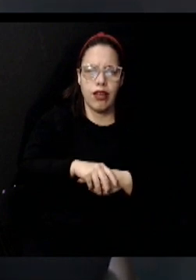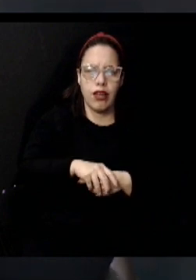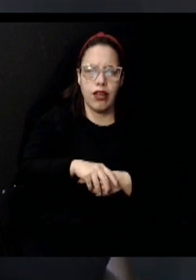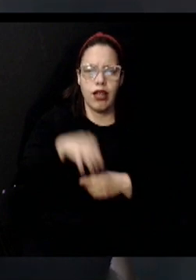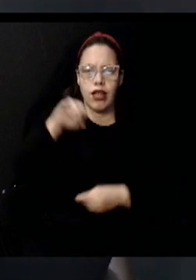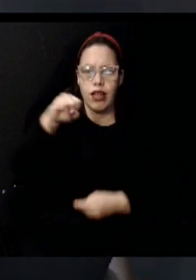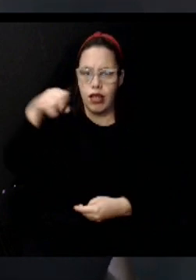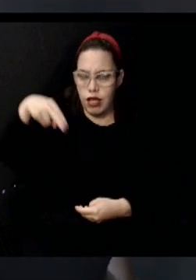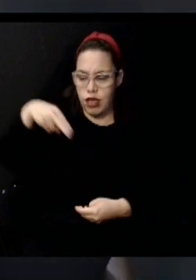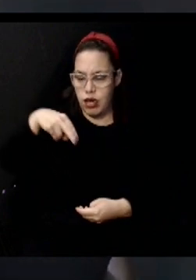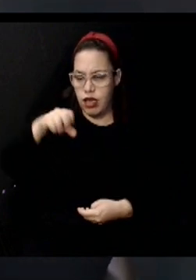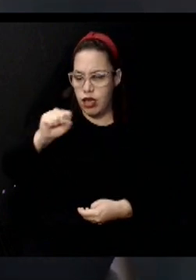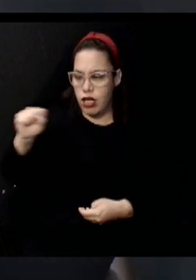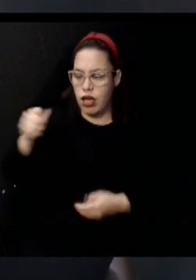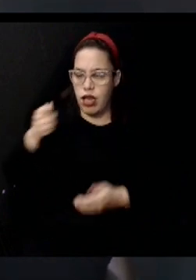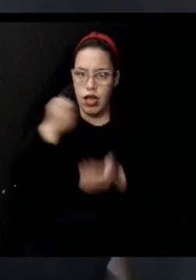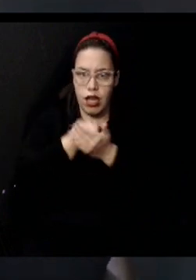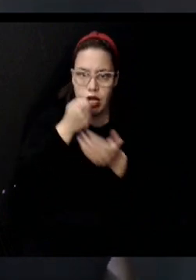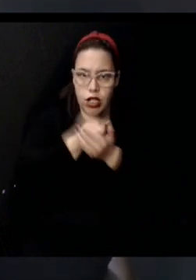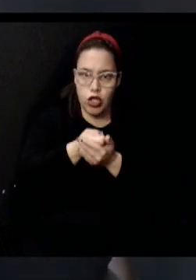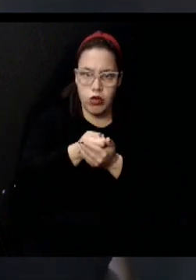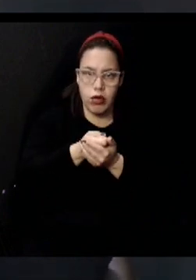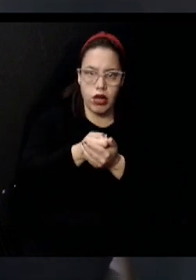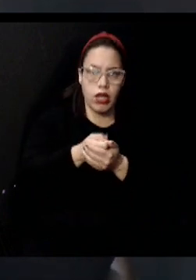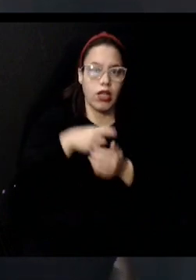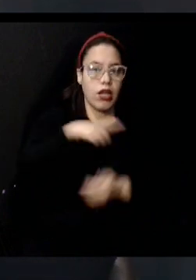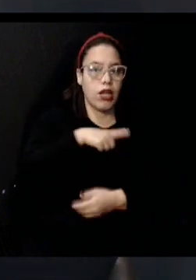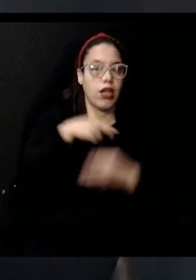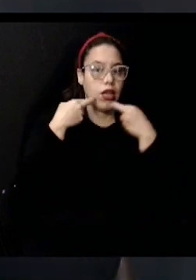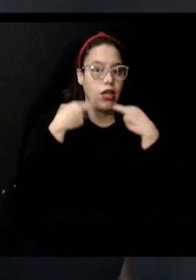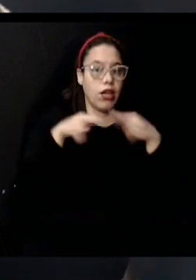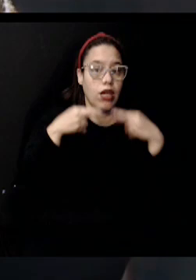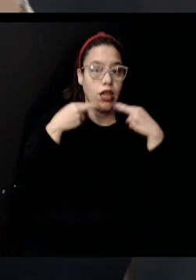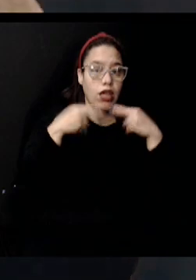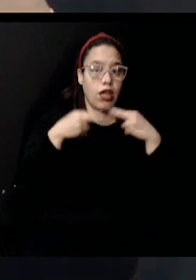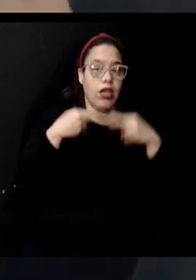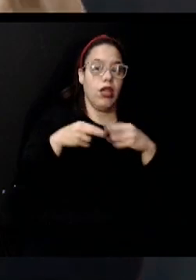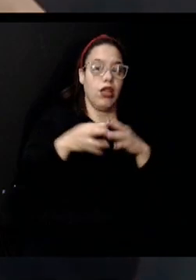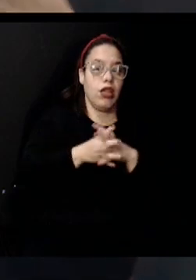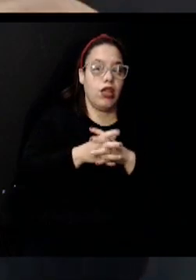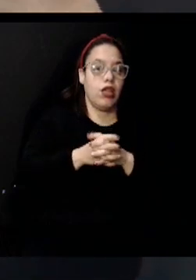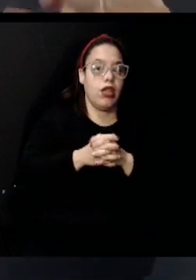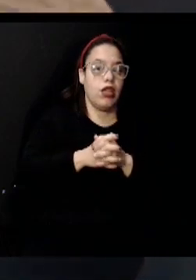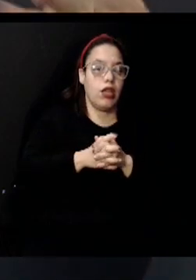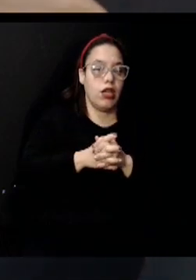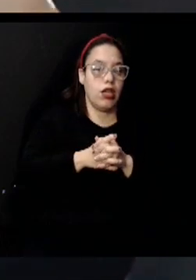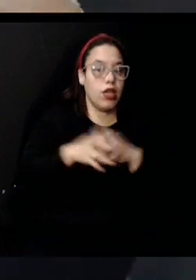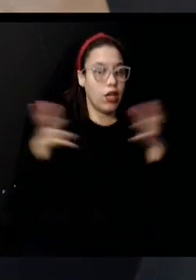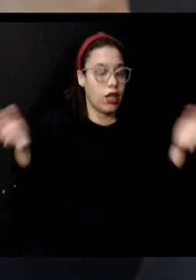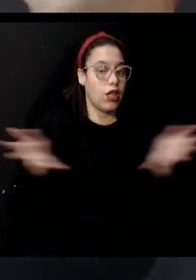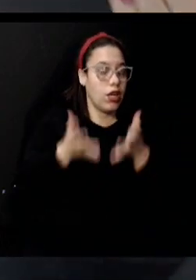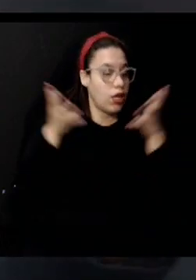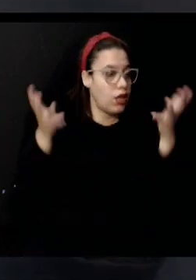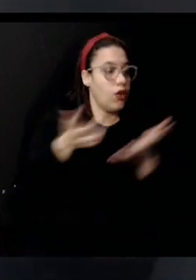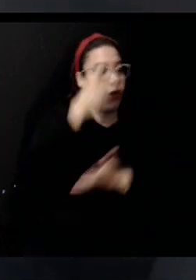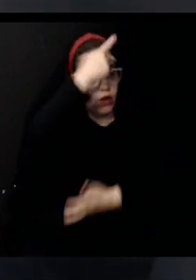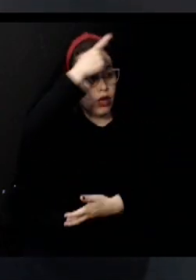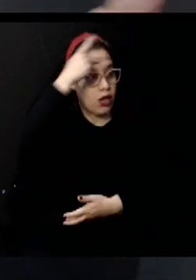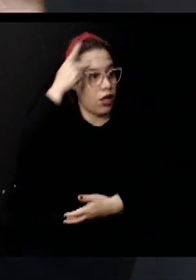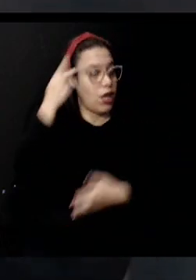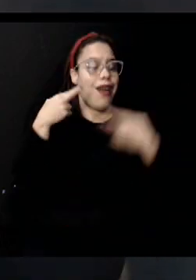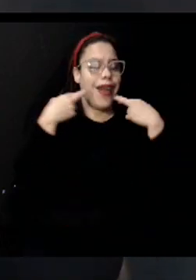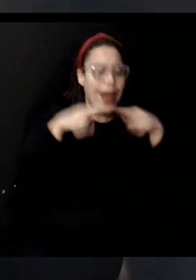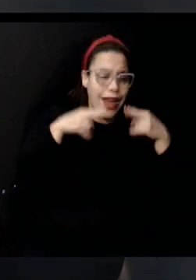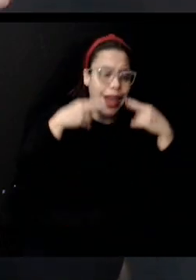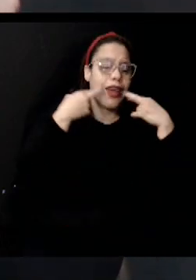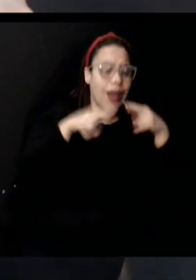gente paga, tem que reclamar, tem que reclamar". Ele estava assim, reclamando e incentivando As as pessoas a pessoas. reclamarem.